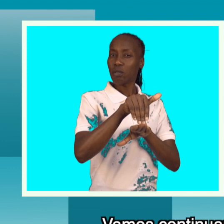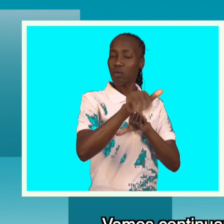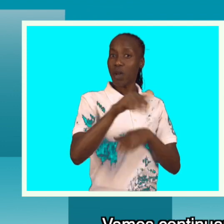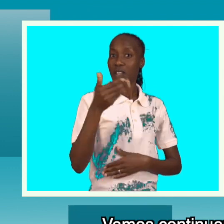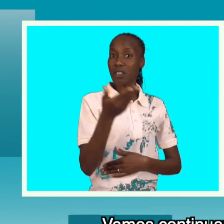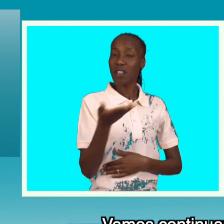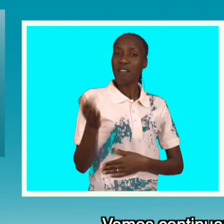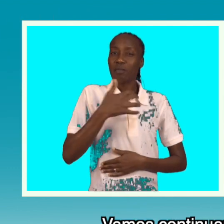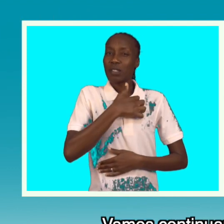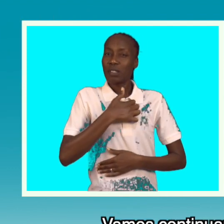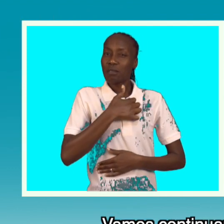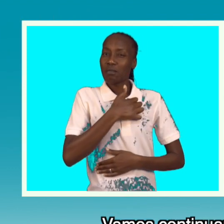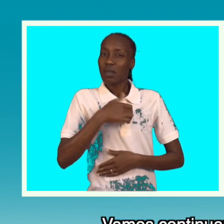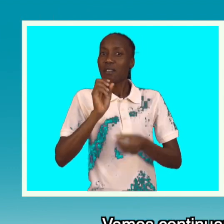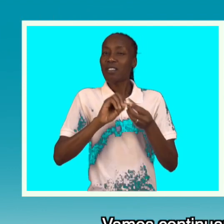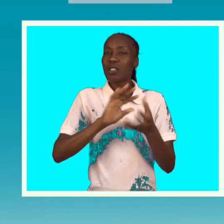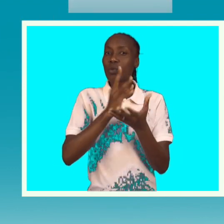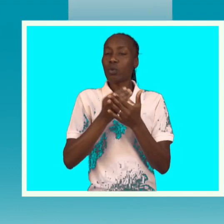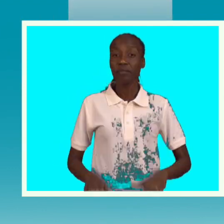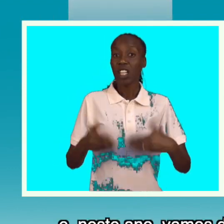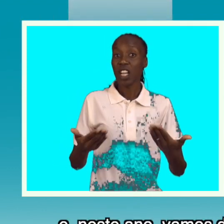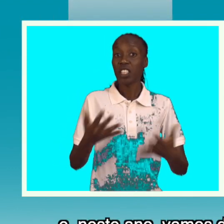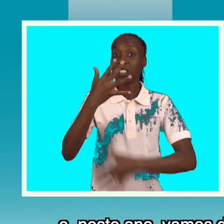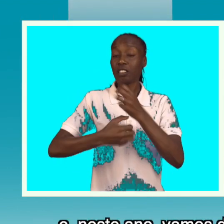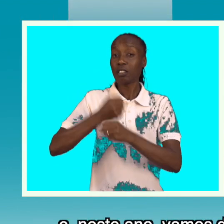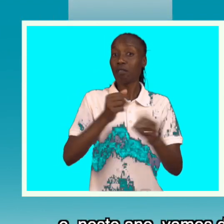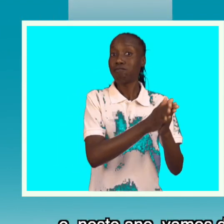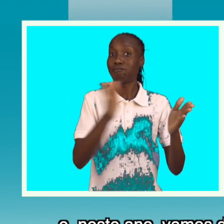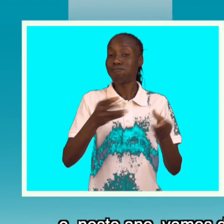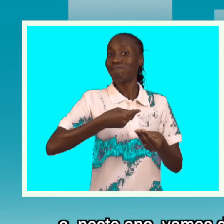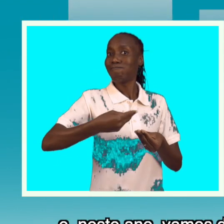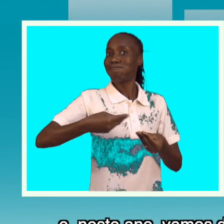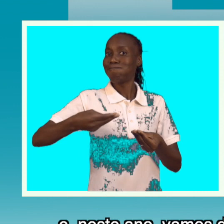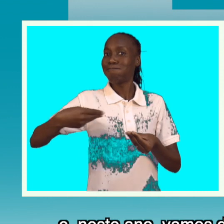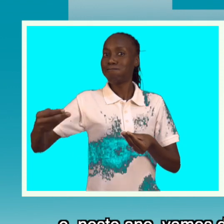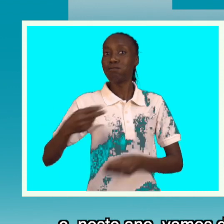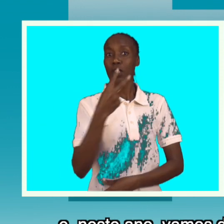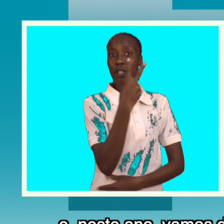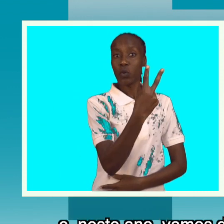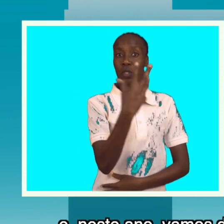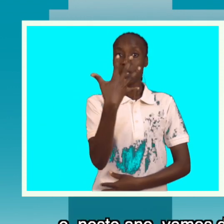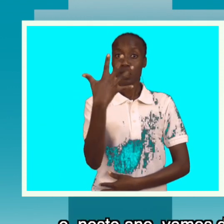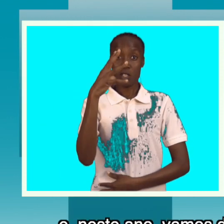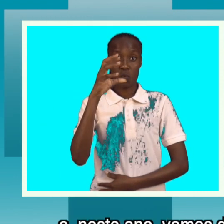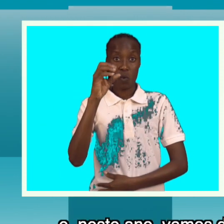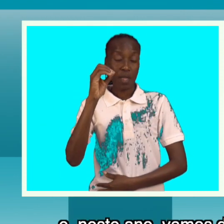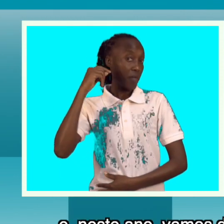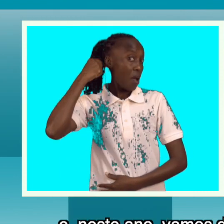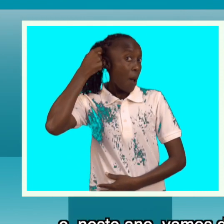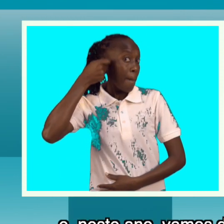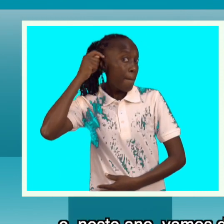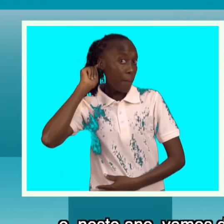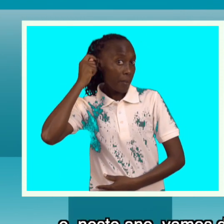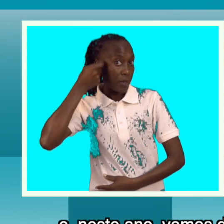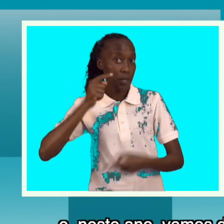mesmo. Vamos tentar fazer tudo para ajudar. E este ano vamos distribuir 250 próteses